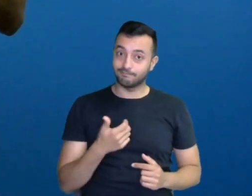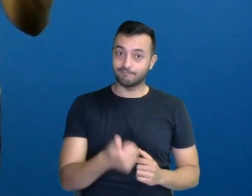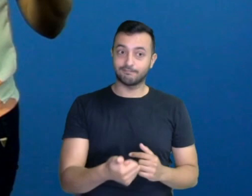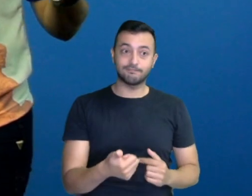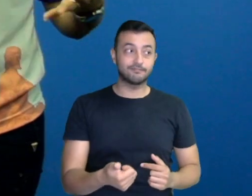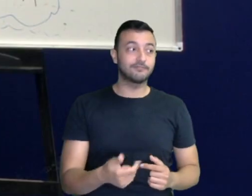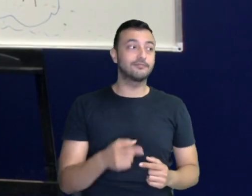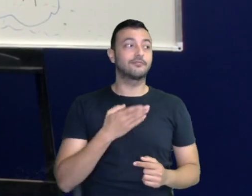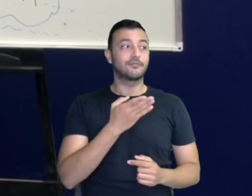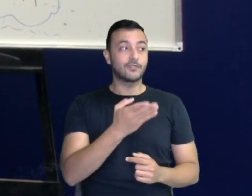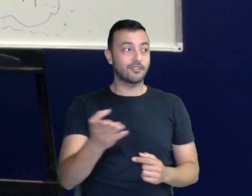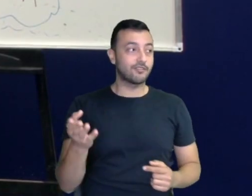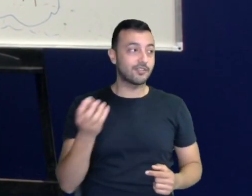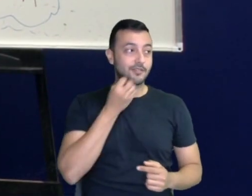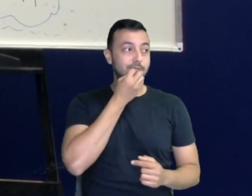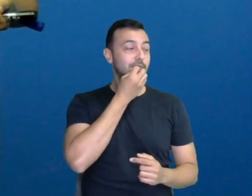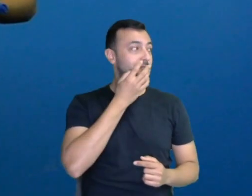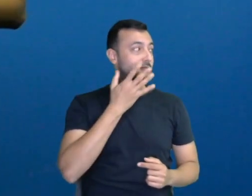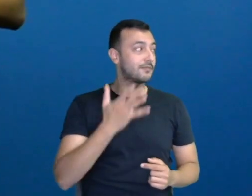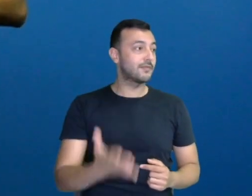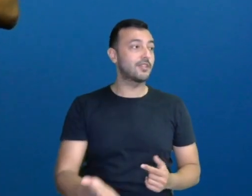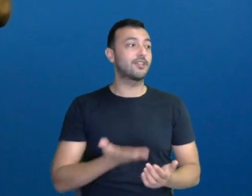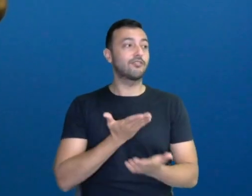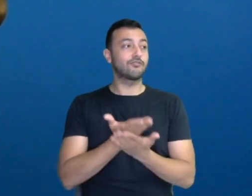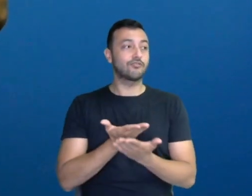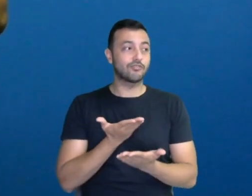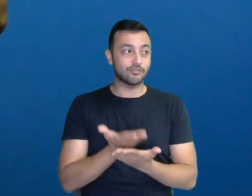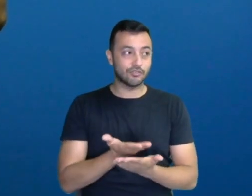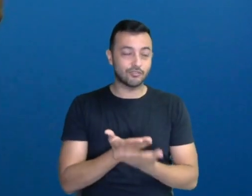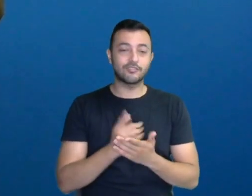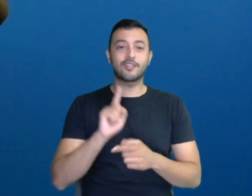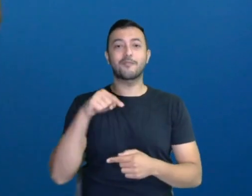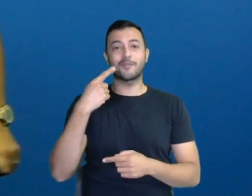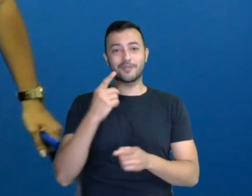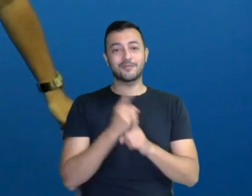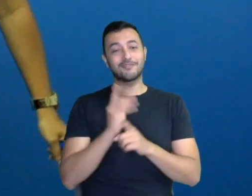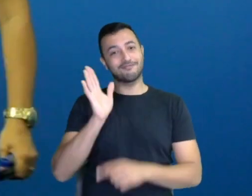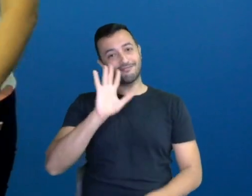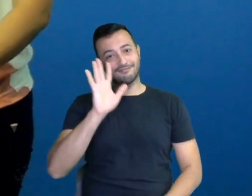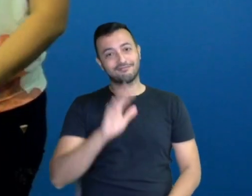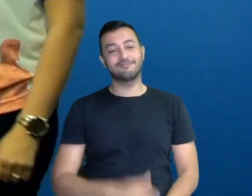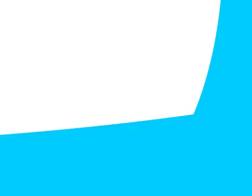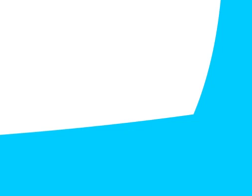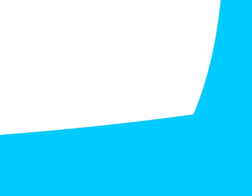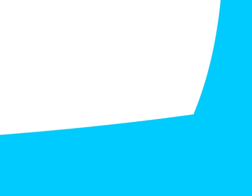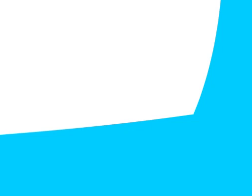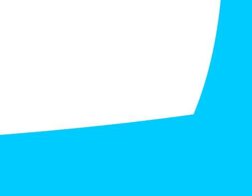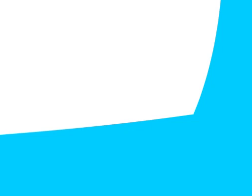vocês estejam bem, né? Continuem estudando e até a próxima. Tchau!